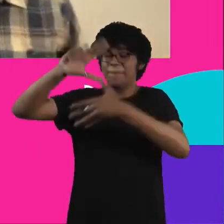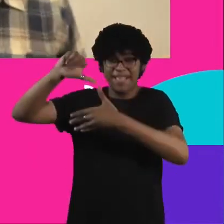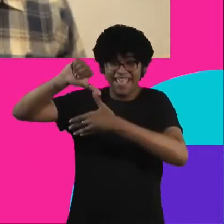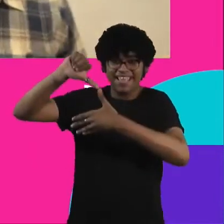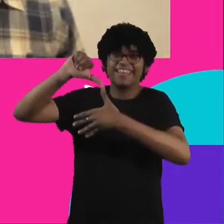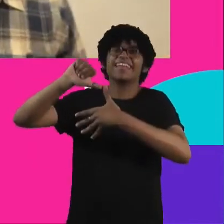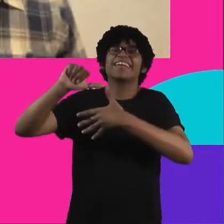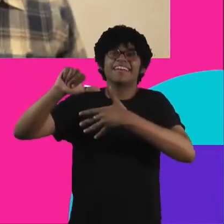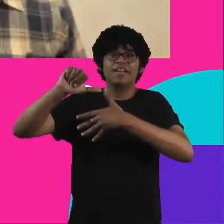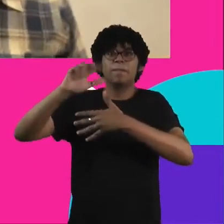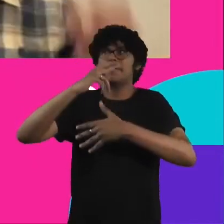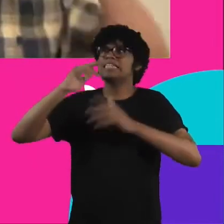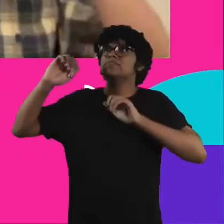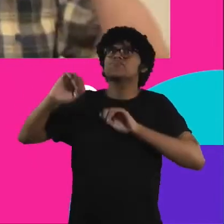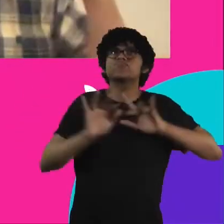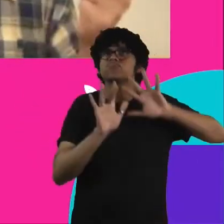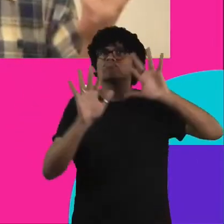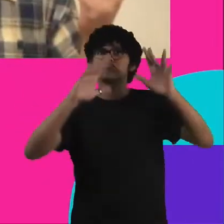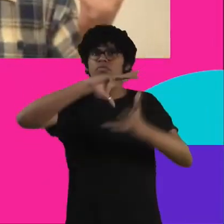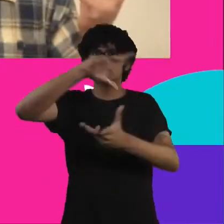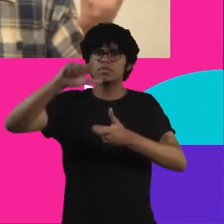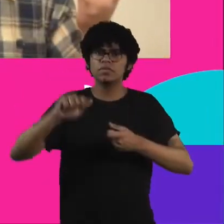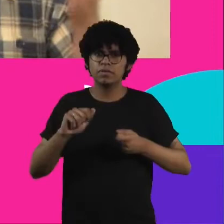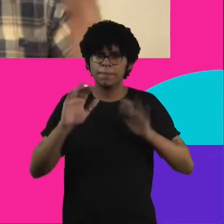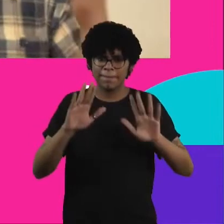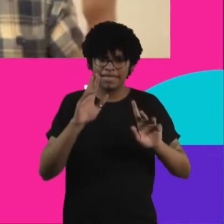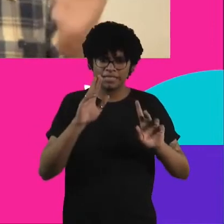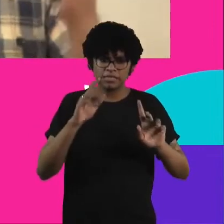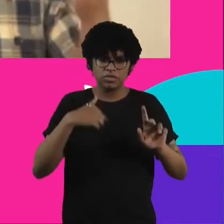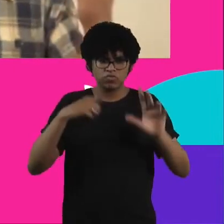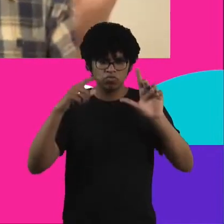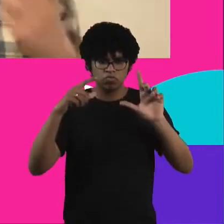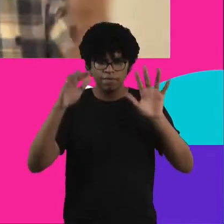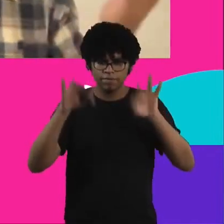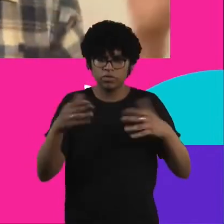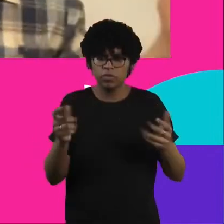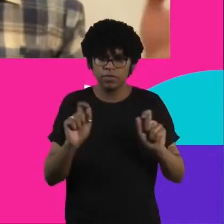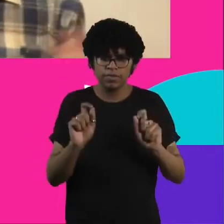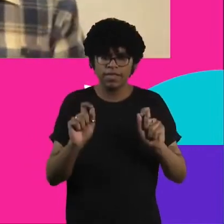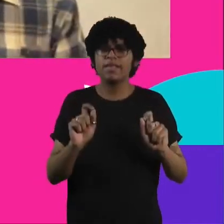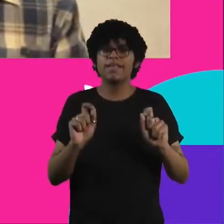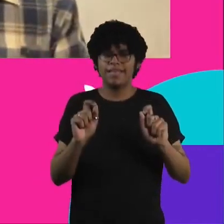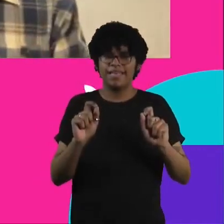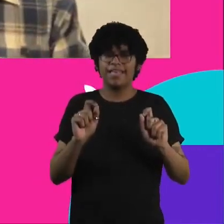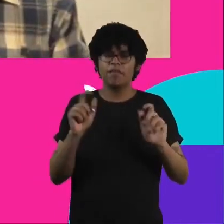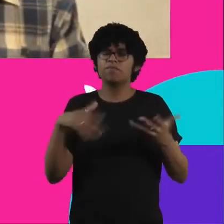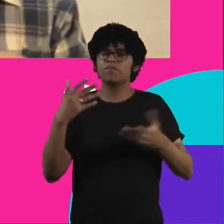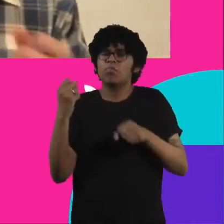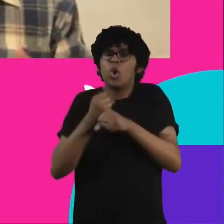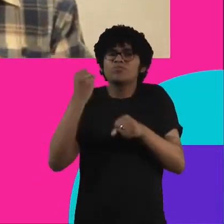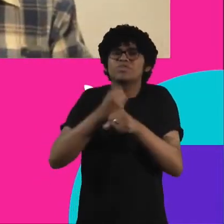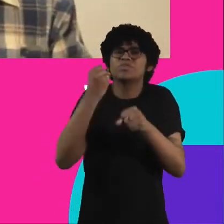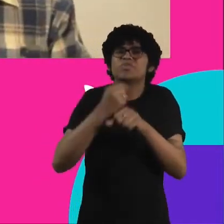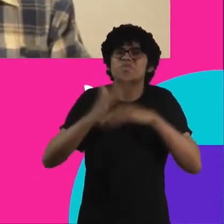nos Estados Unidos, na China, e isso se disseminou. E eu acho que se eles tivessem pensado assim, vamos construir algo